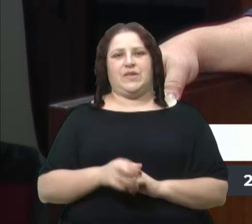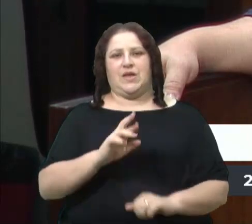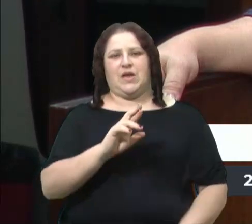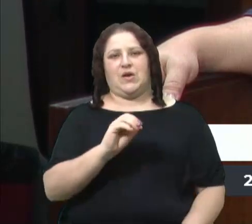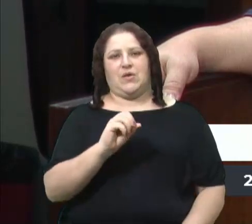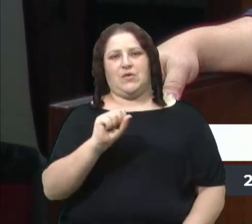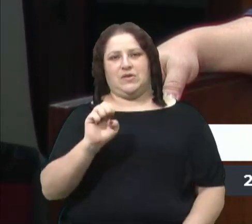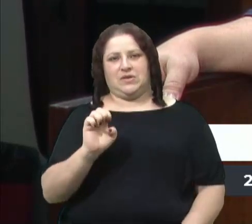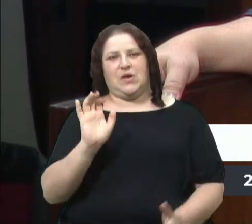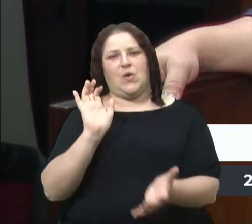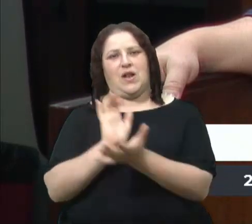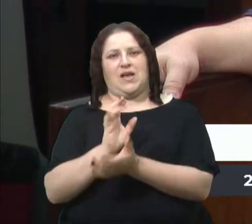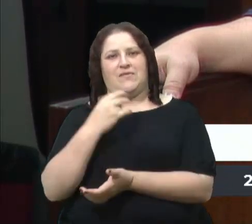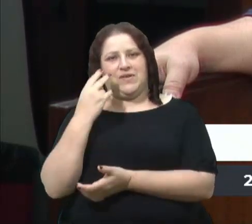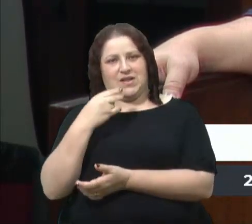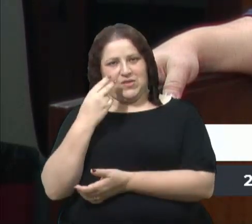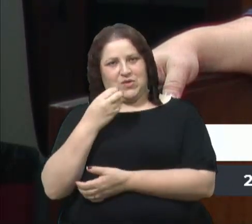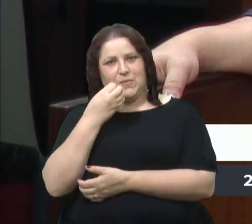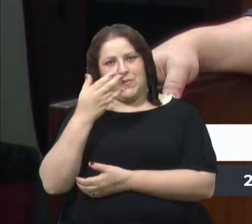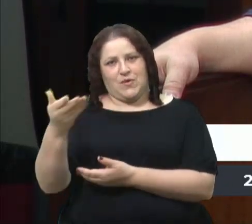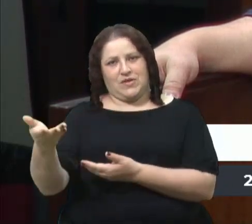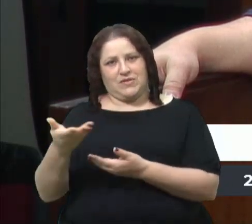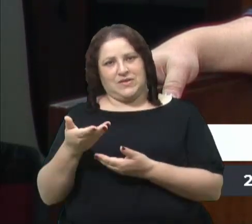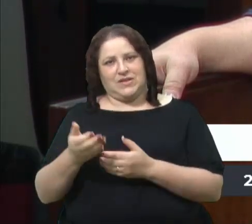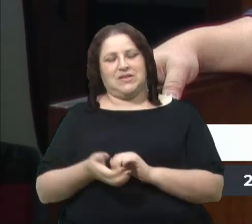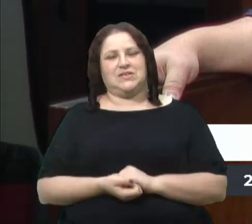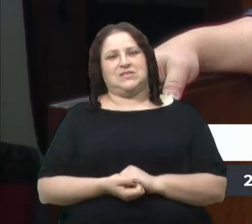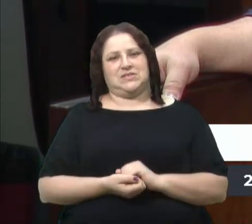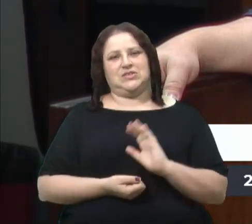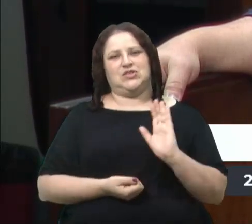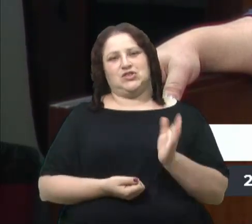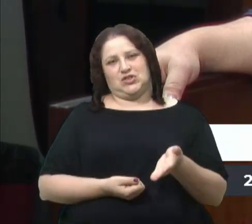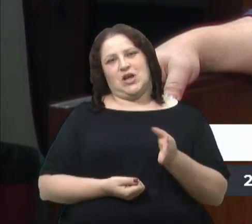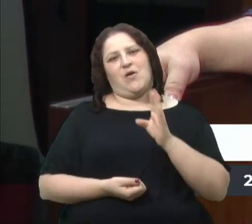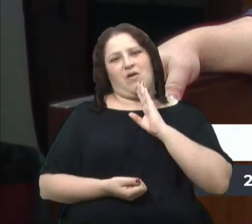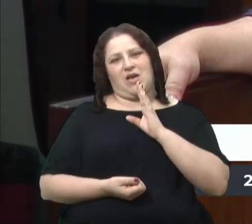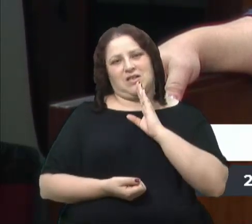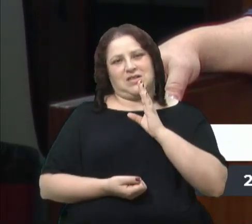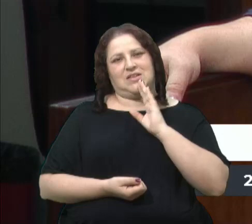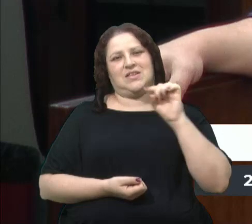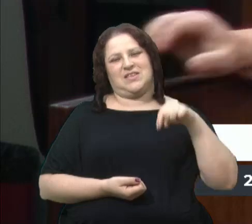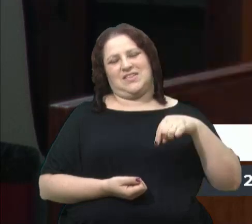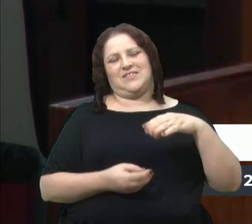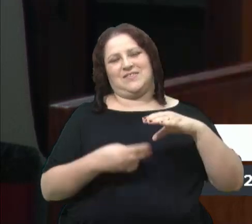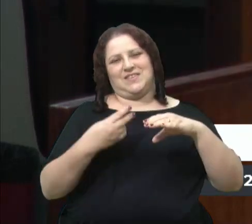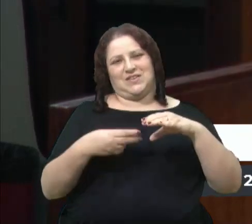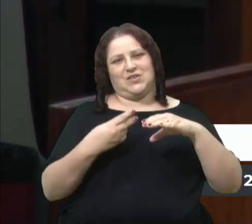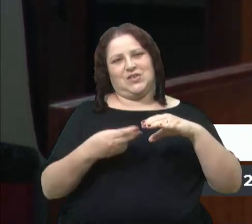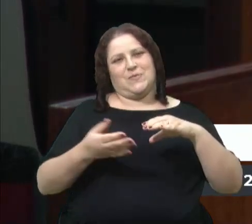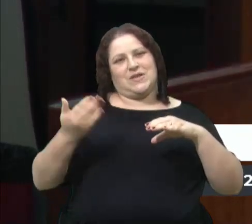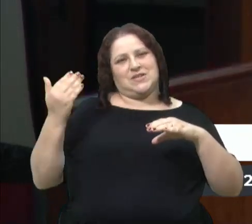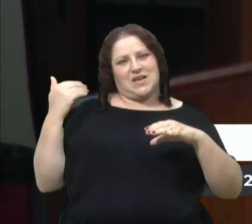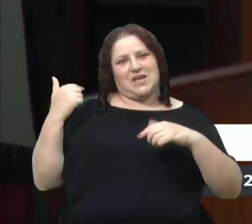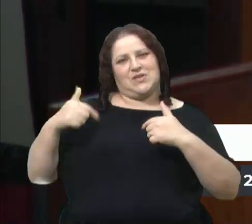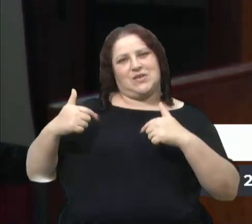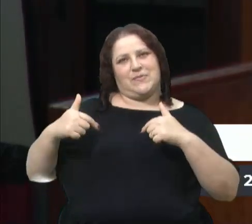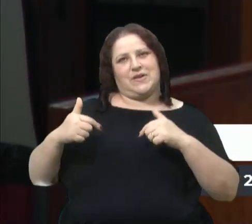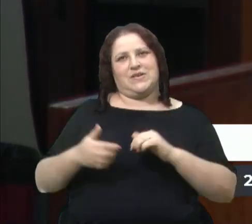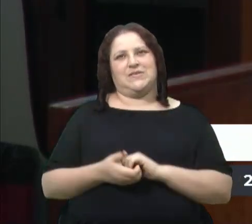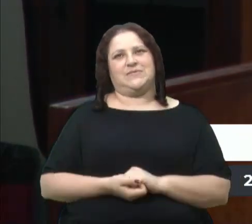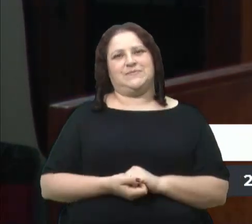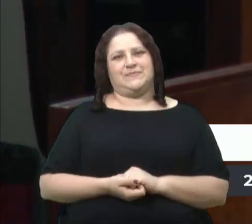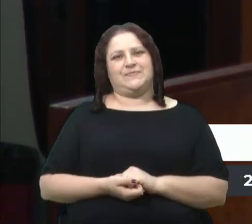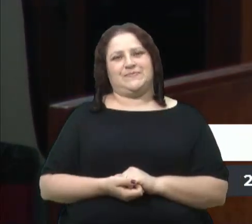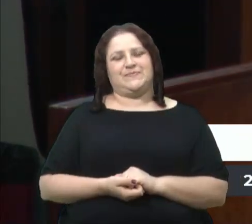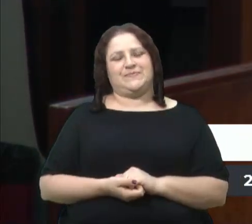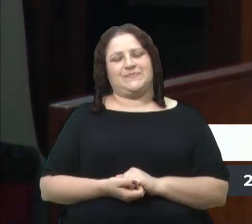também, nossa colega vereadora, boas-vindas, né, já também conhecida pela casa, né, de outras vezes